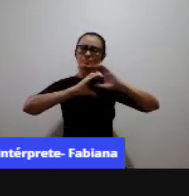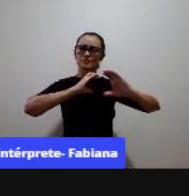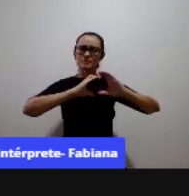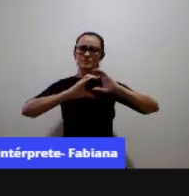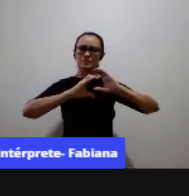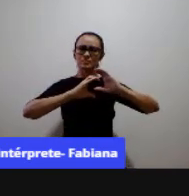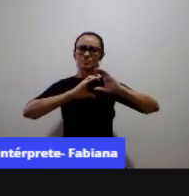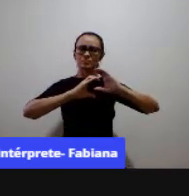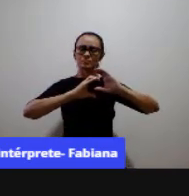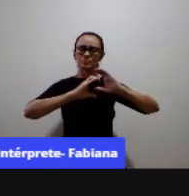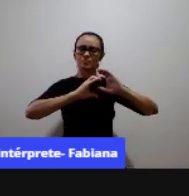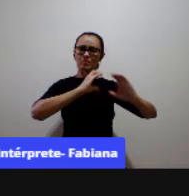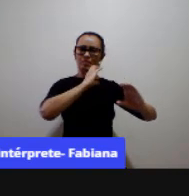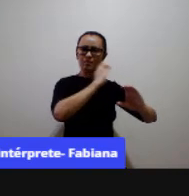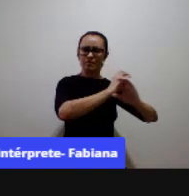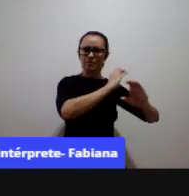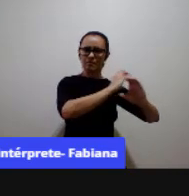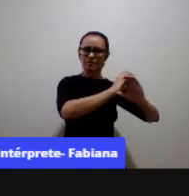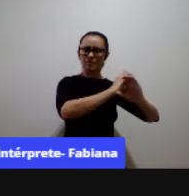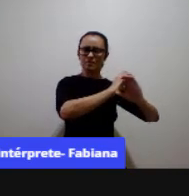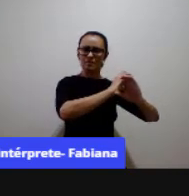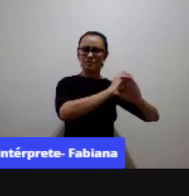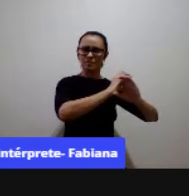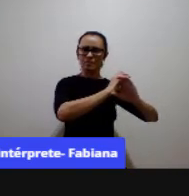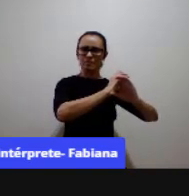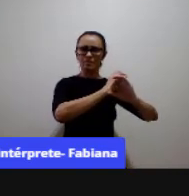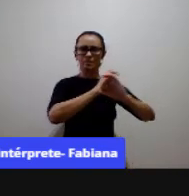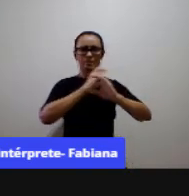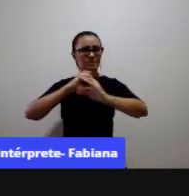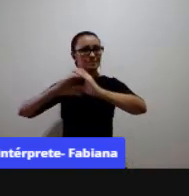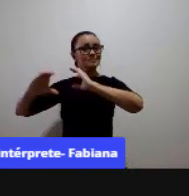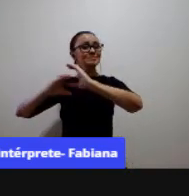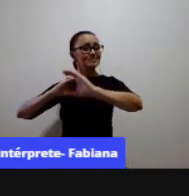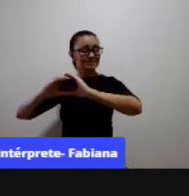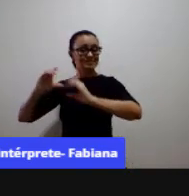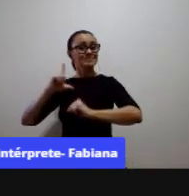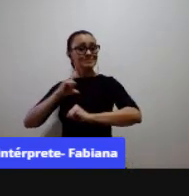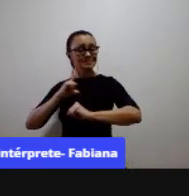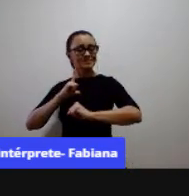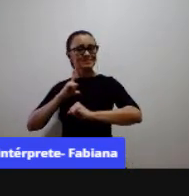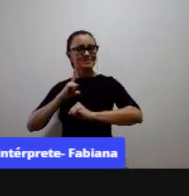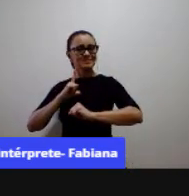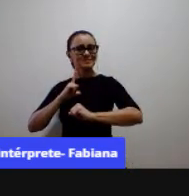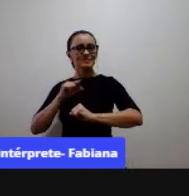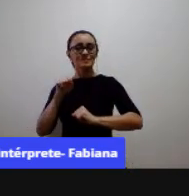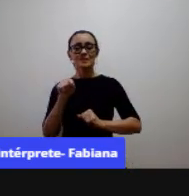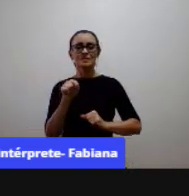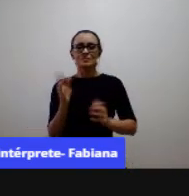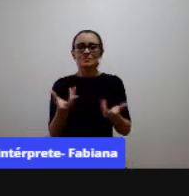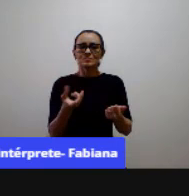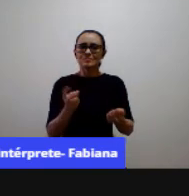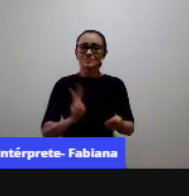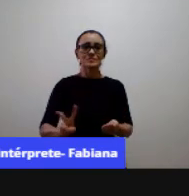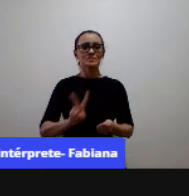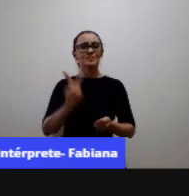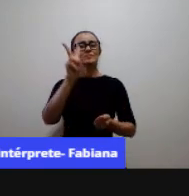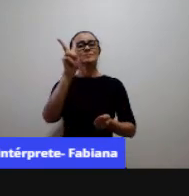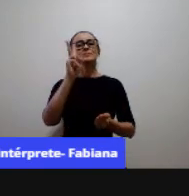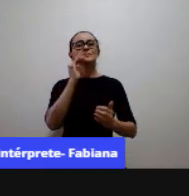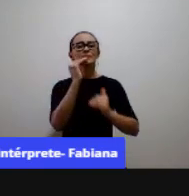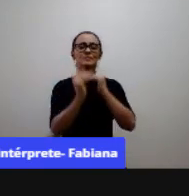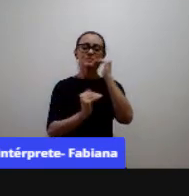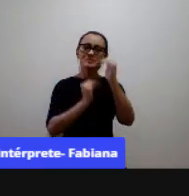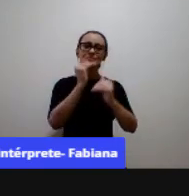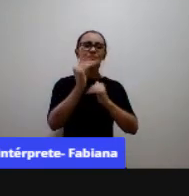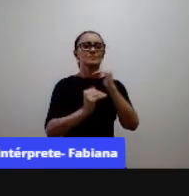que favorece para que esse indivíduo tenha as suas habilidades valorizadas e desenvolvidas. E a construção